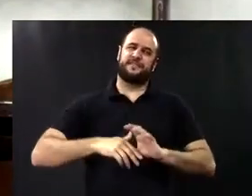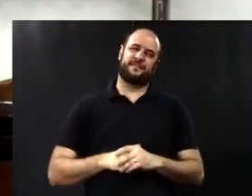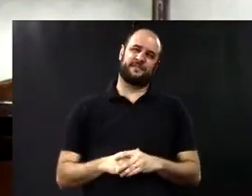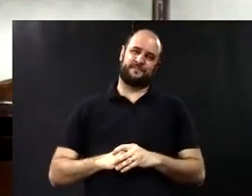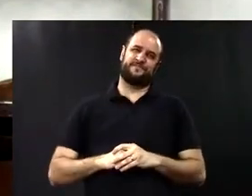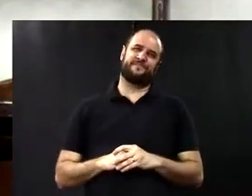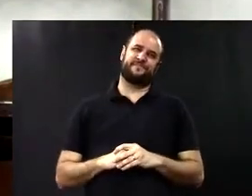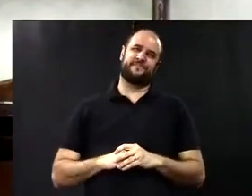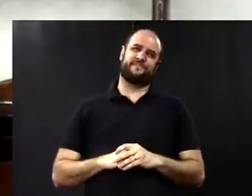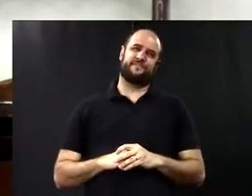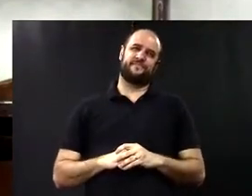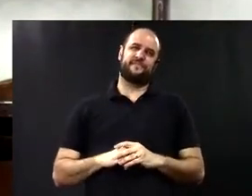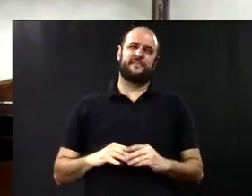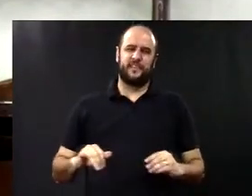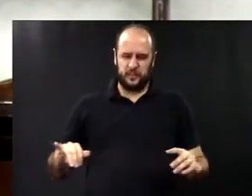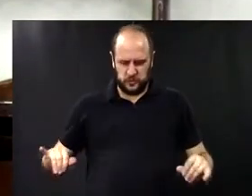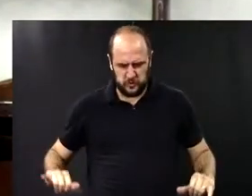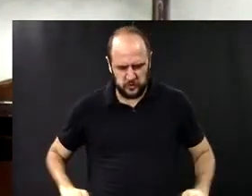O sofrimento que